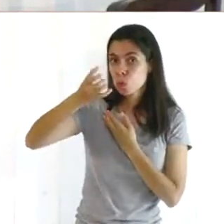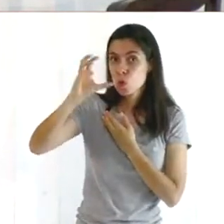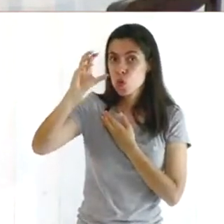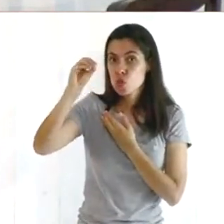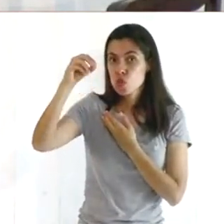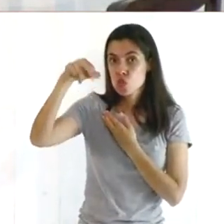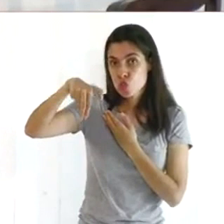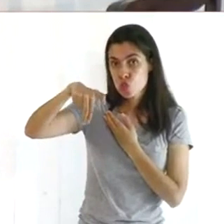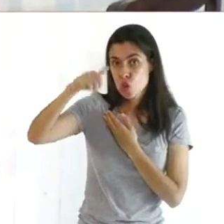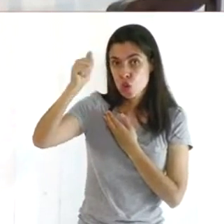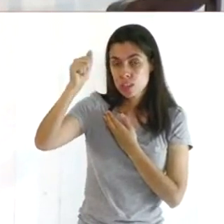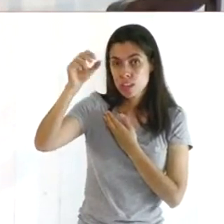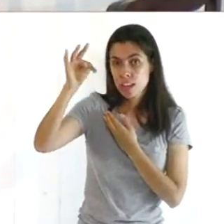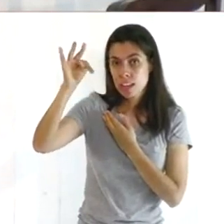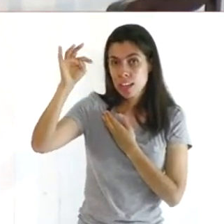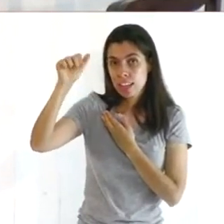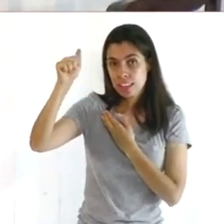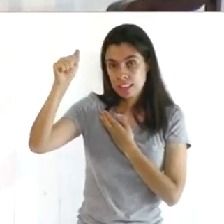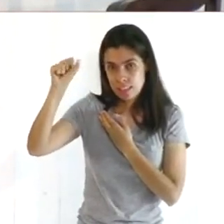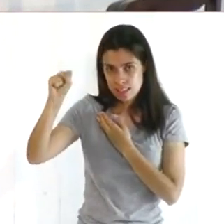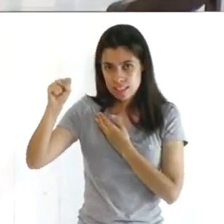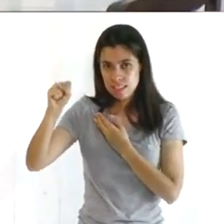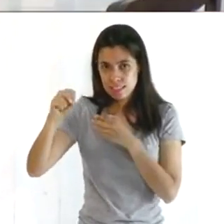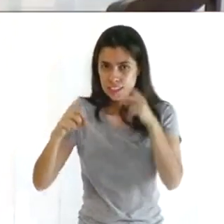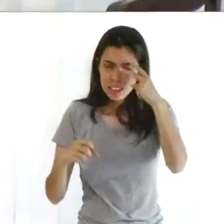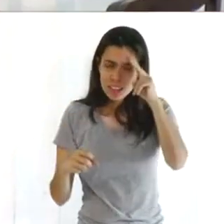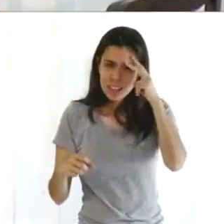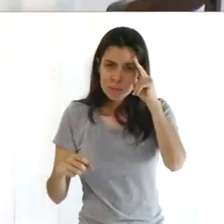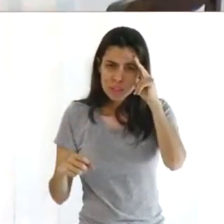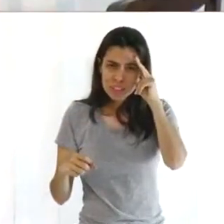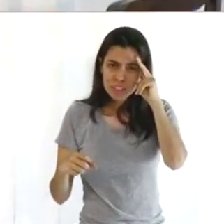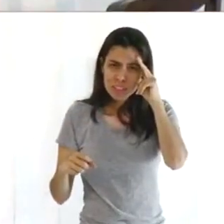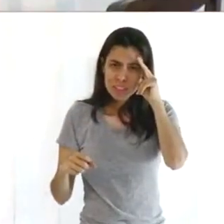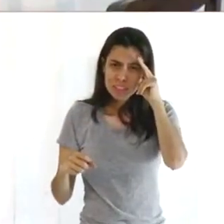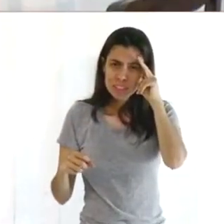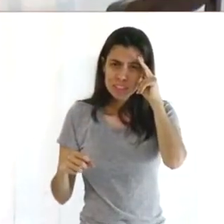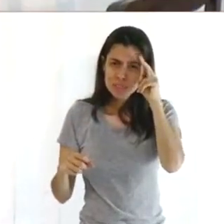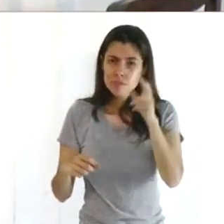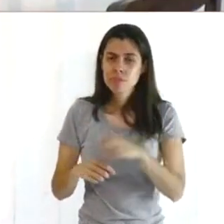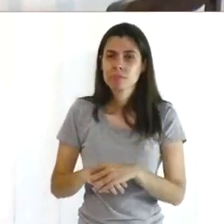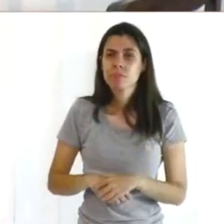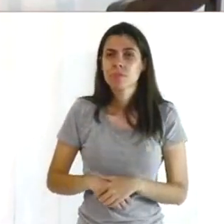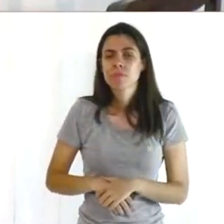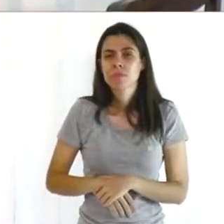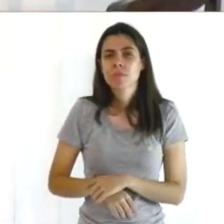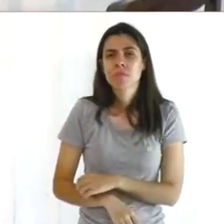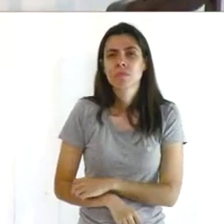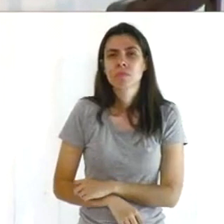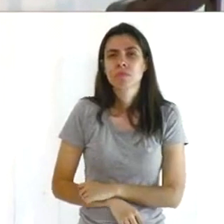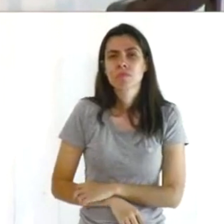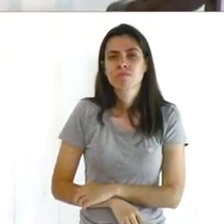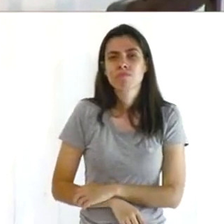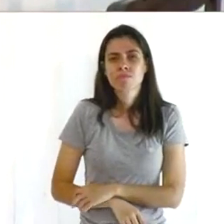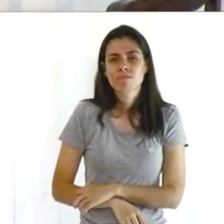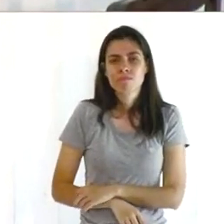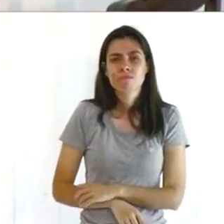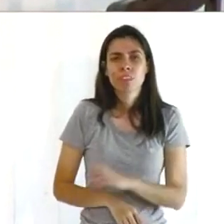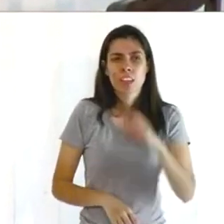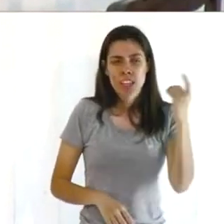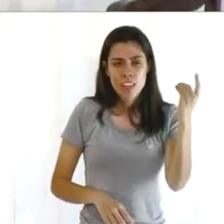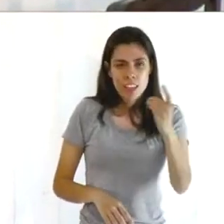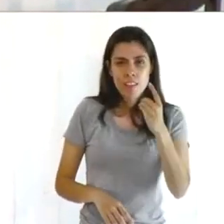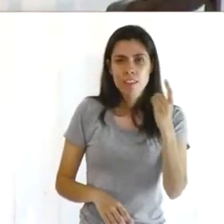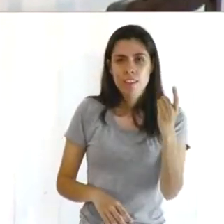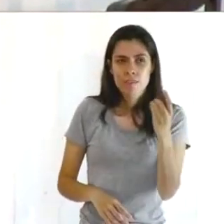Jonatas e Davi se despedem, e Saul agora está errante, dormindo dentro de cavernas, fugindo, porque os inimigos são muitos,